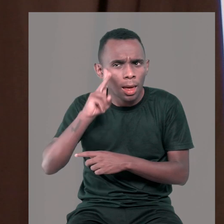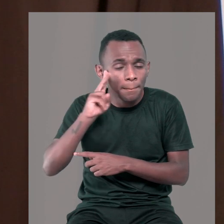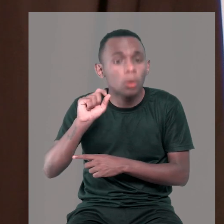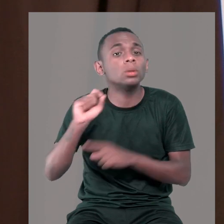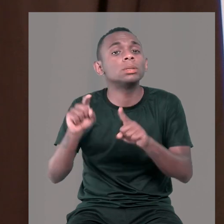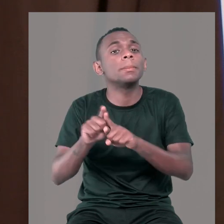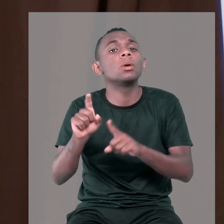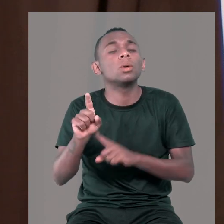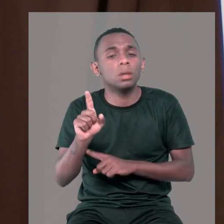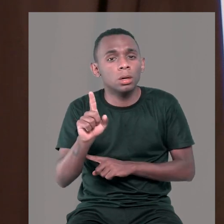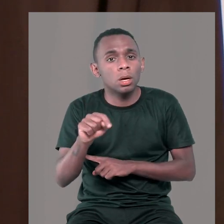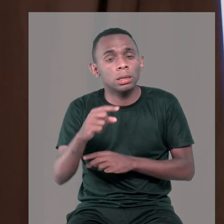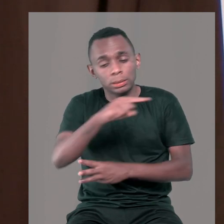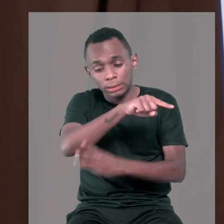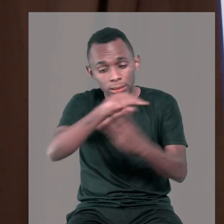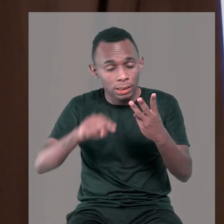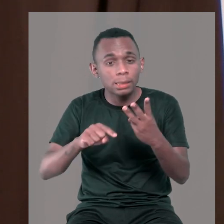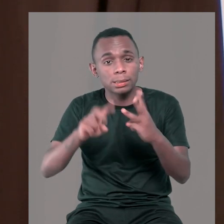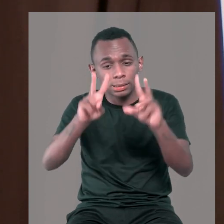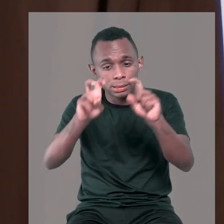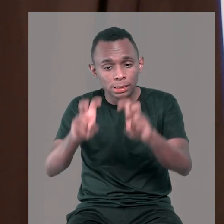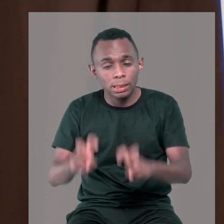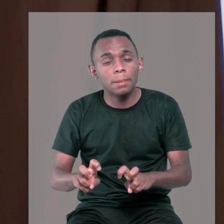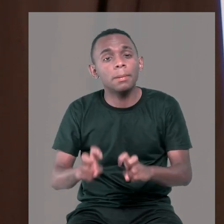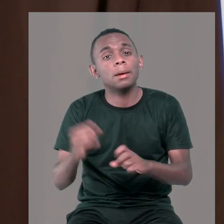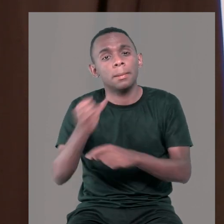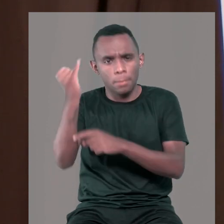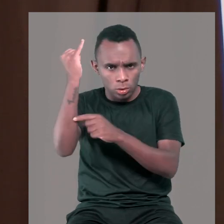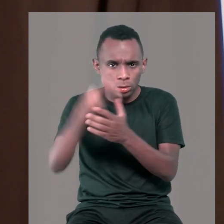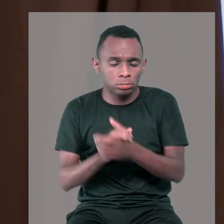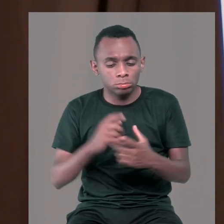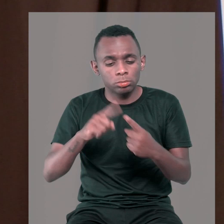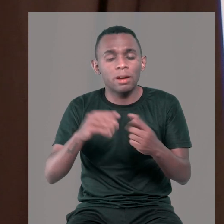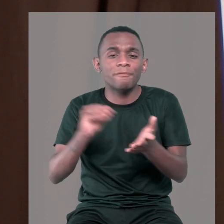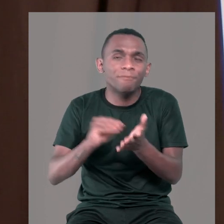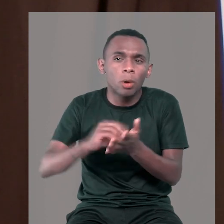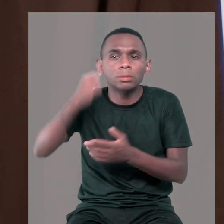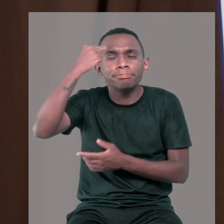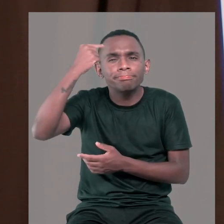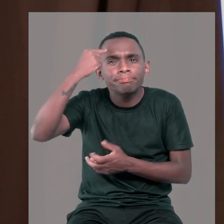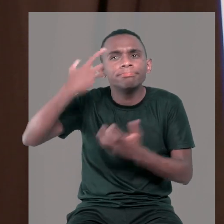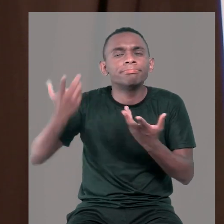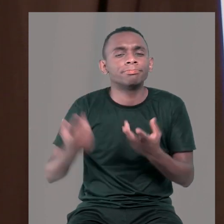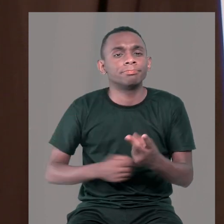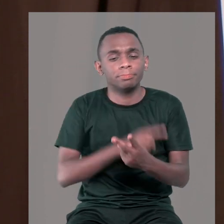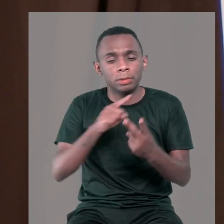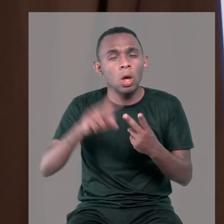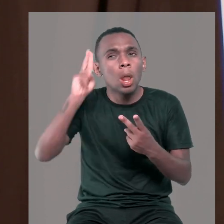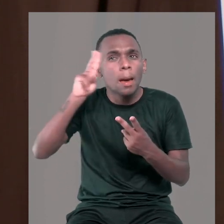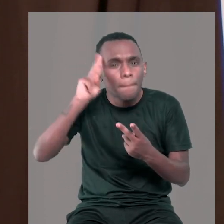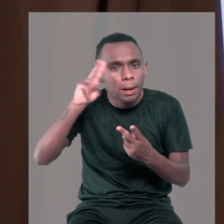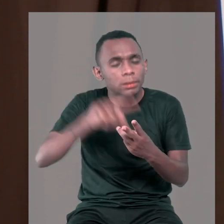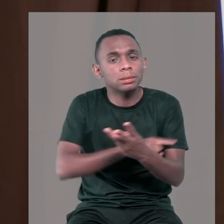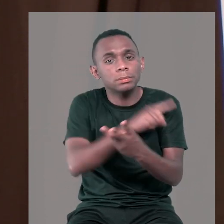Então, aquilo que eu gostaria de falar para vocês hoje, pois que se trata sobretudo disso, de